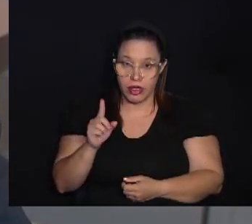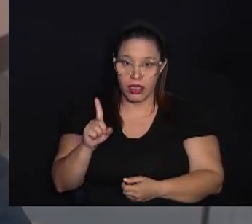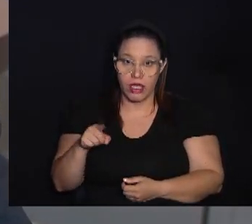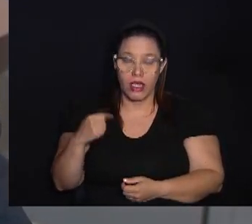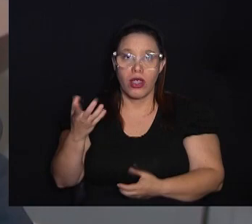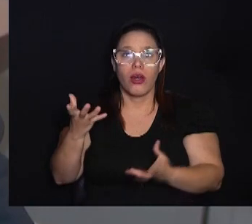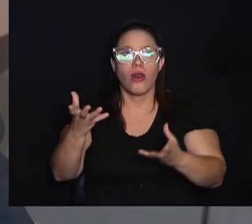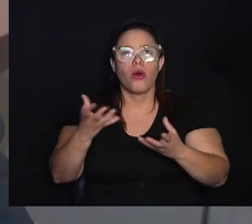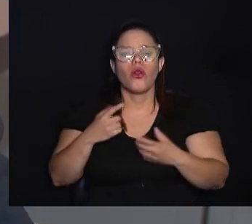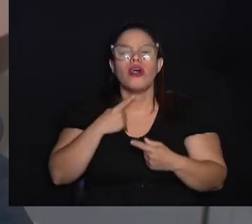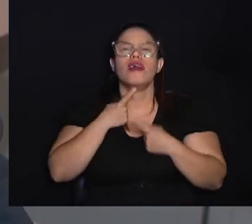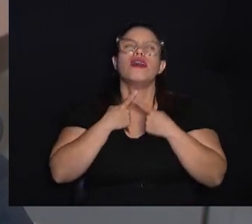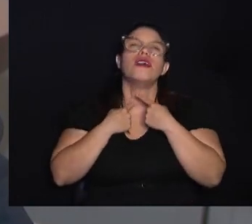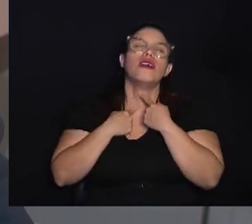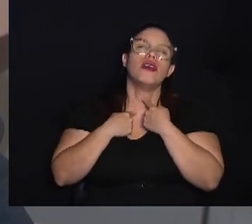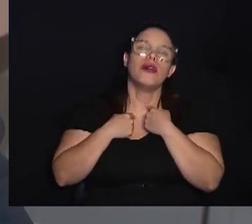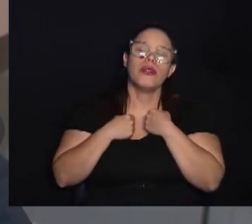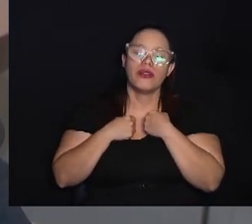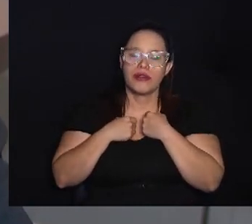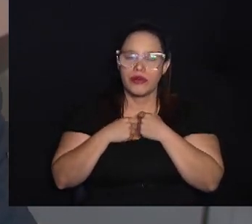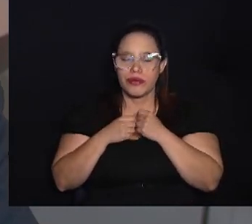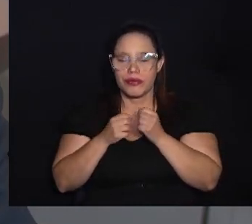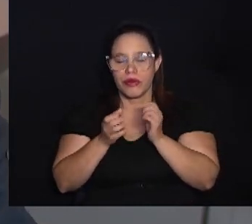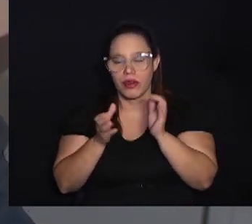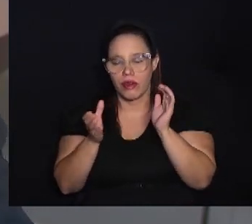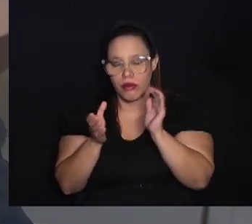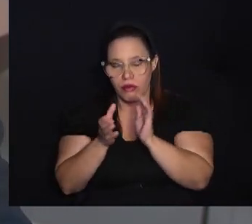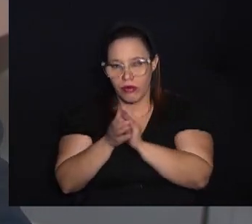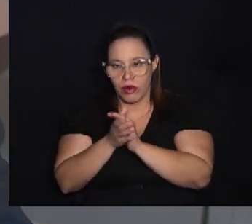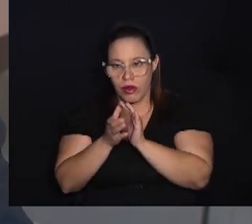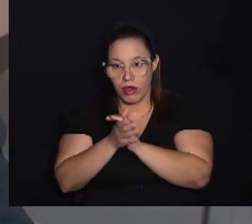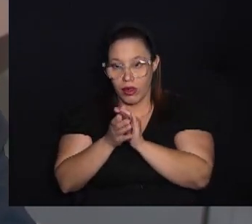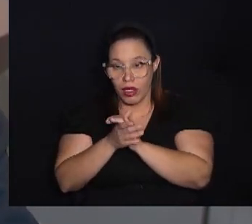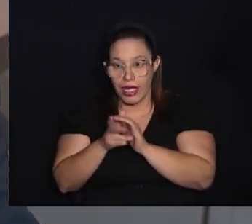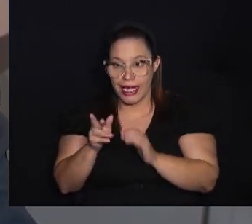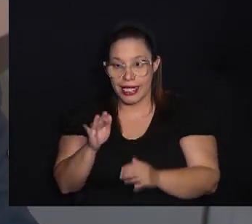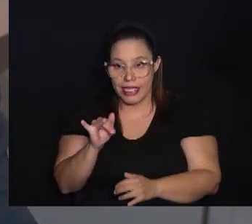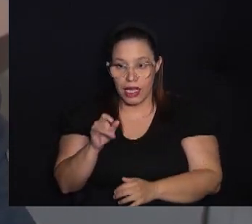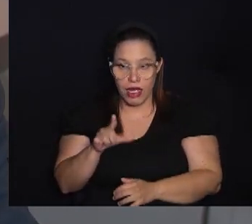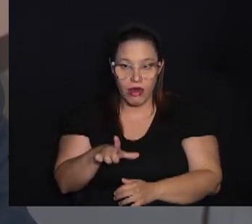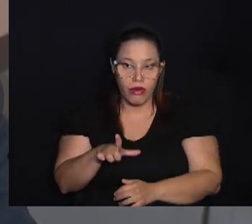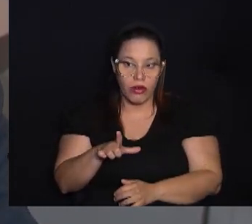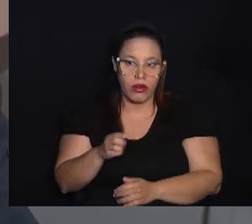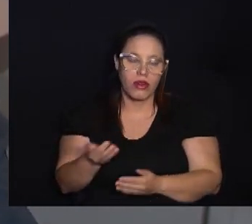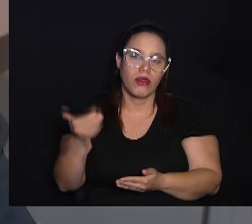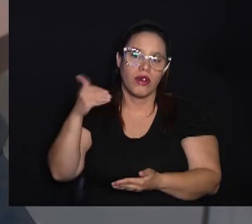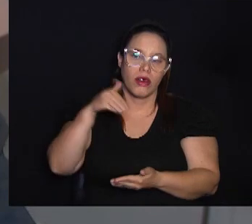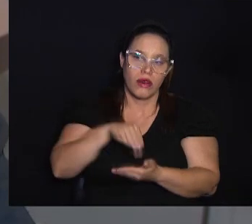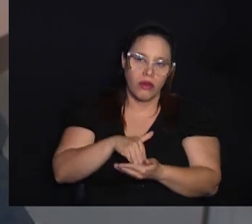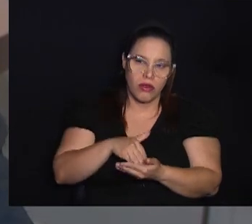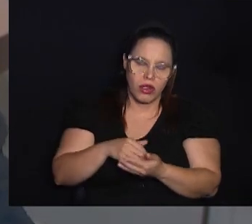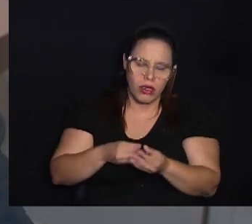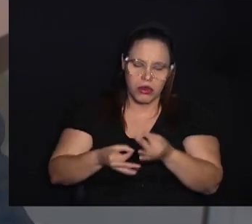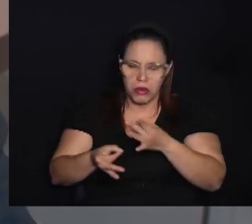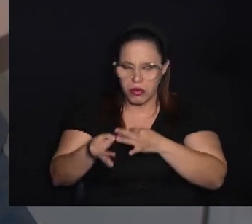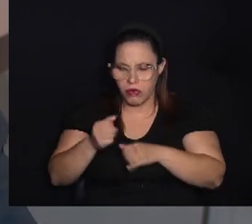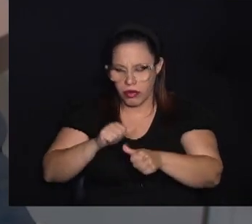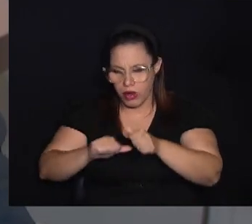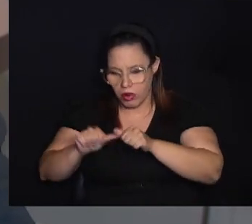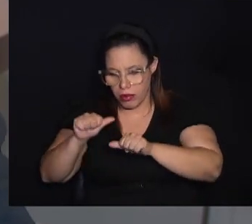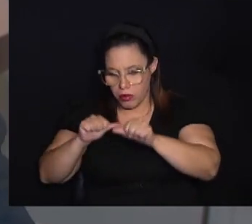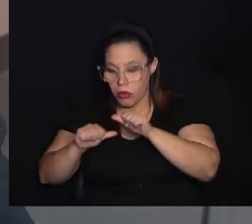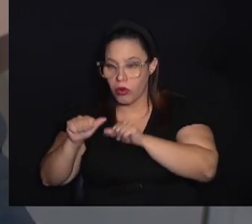então desejarem que a sua união se transforme em união estável, venham e convertam aí, né,